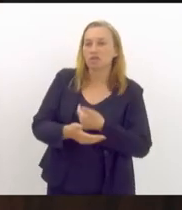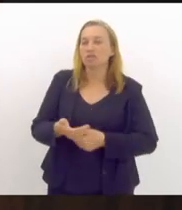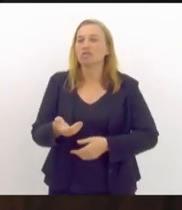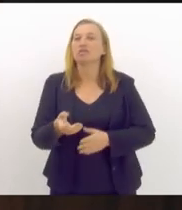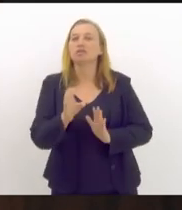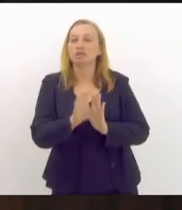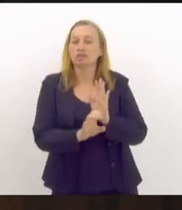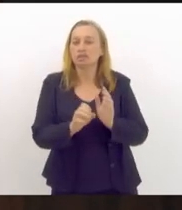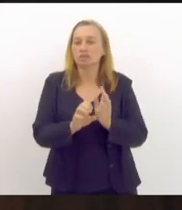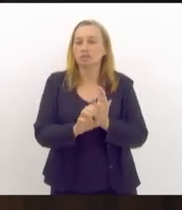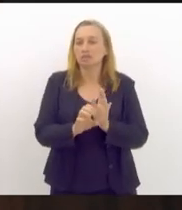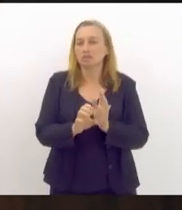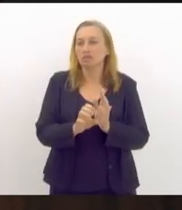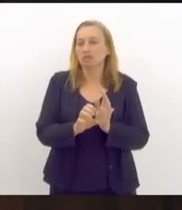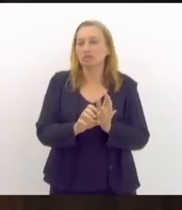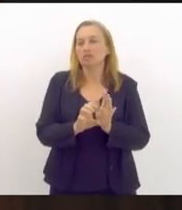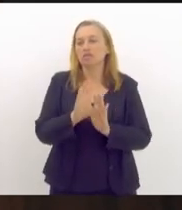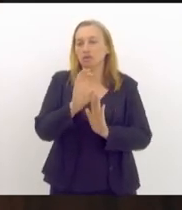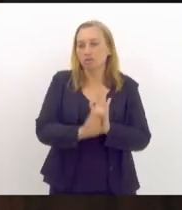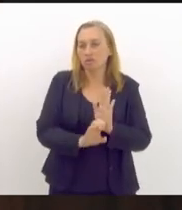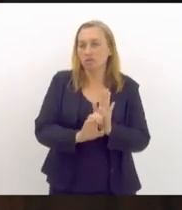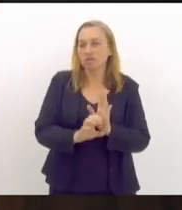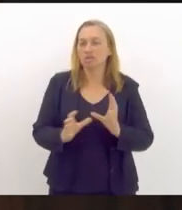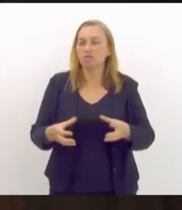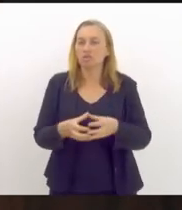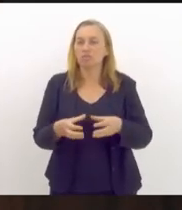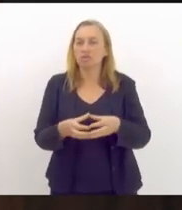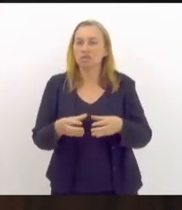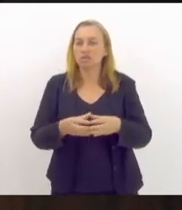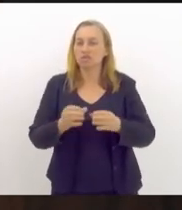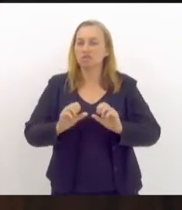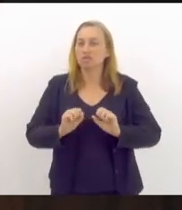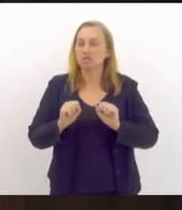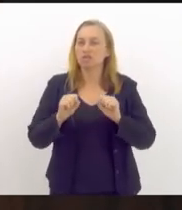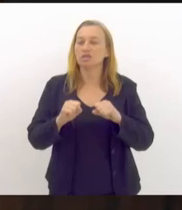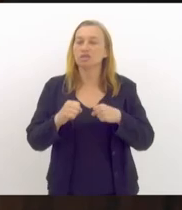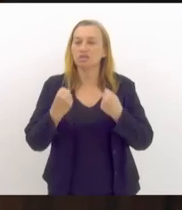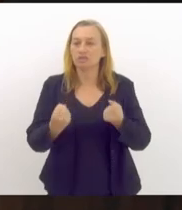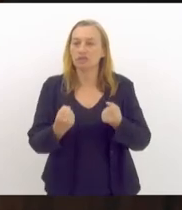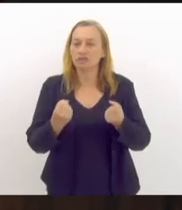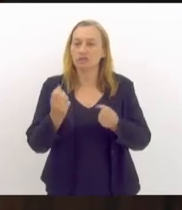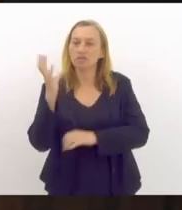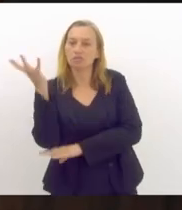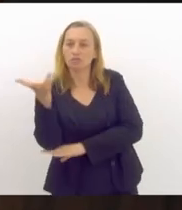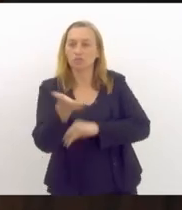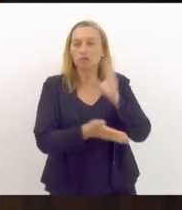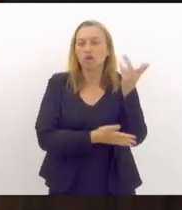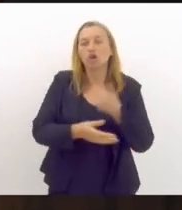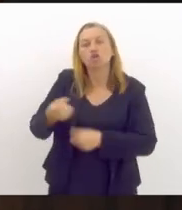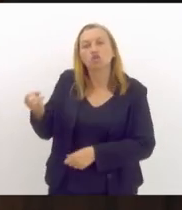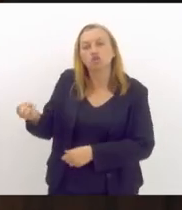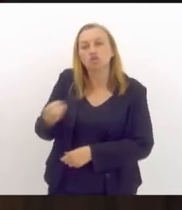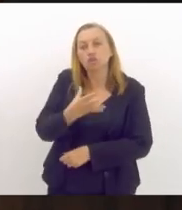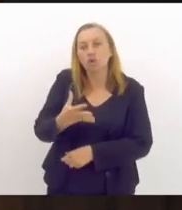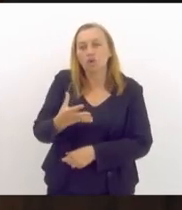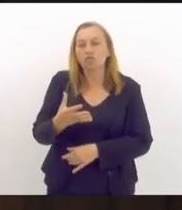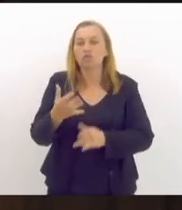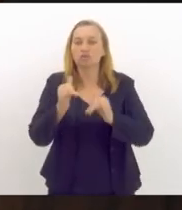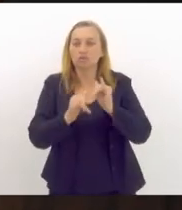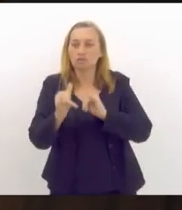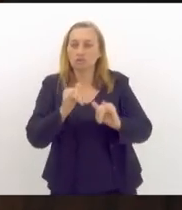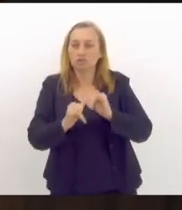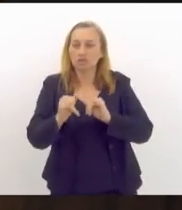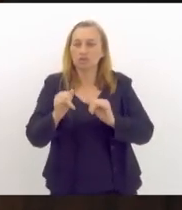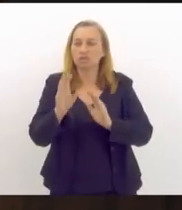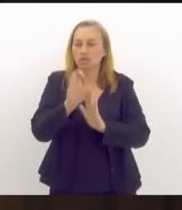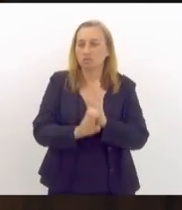financeira e controle favorável com emendas da comissão de Defesa do meio ambiente novos pareceres a emenda de plenário das